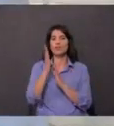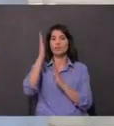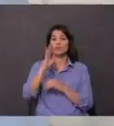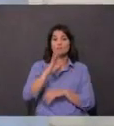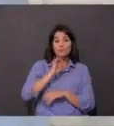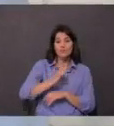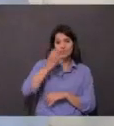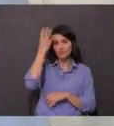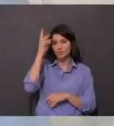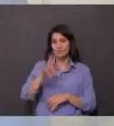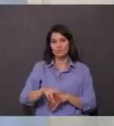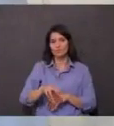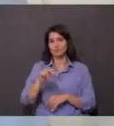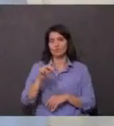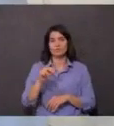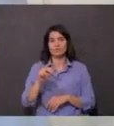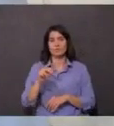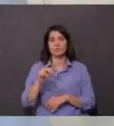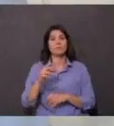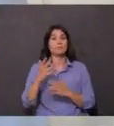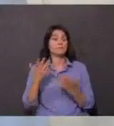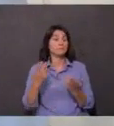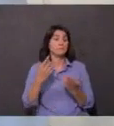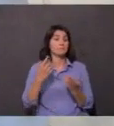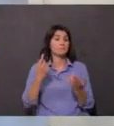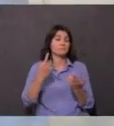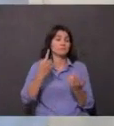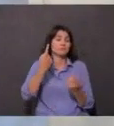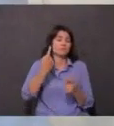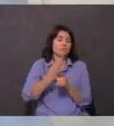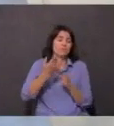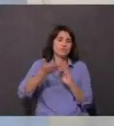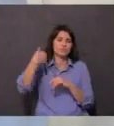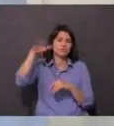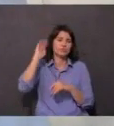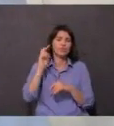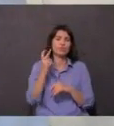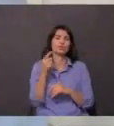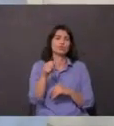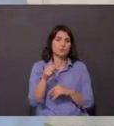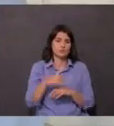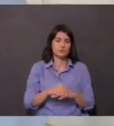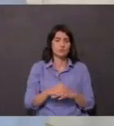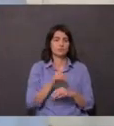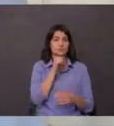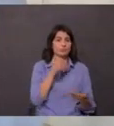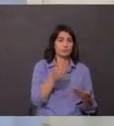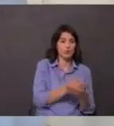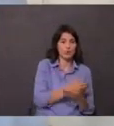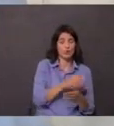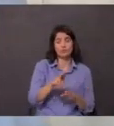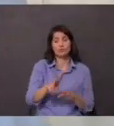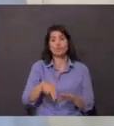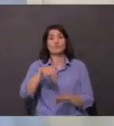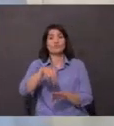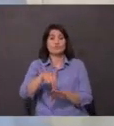filhos. Um dia, há mais de 2000 anos, pela morte e ressurreição do seu Filho